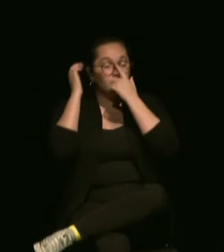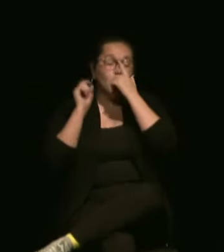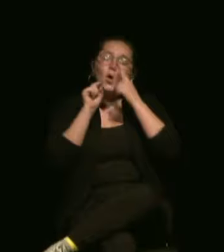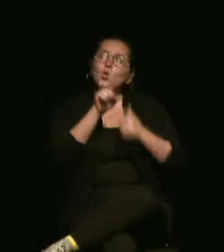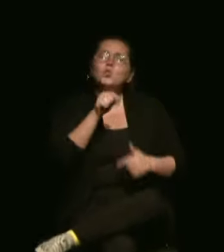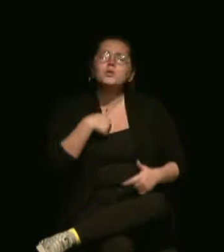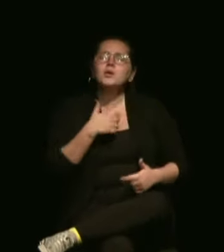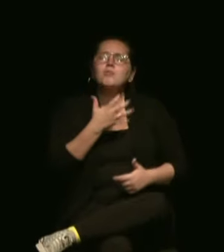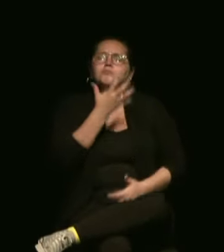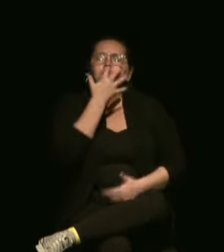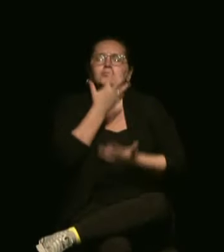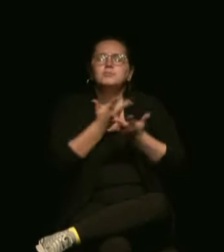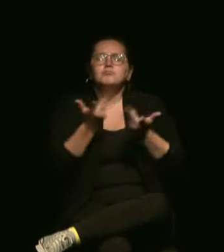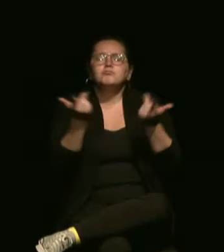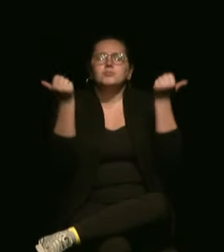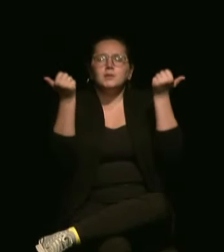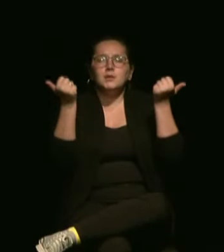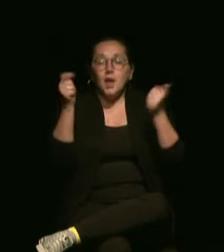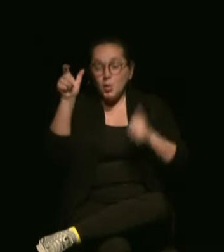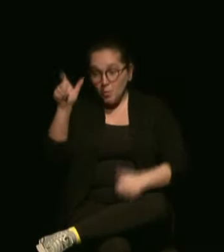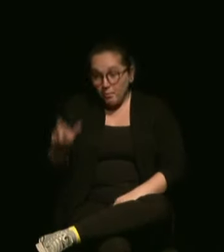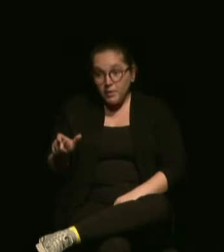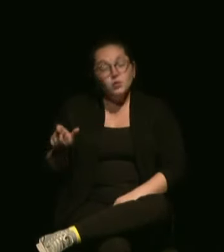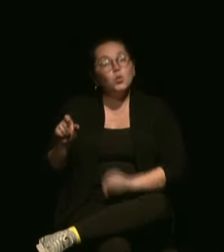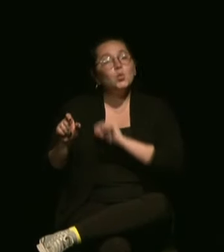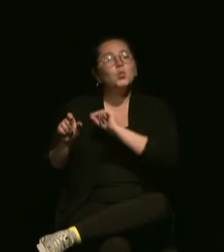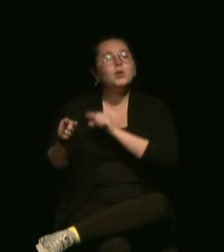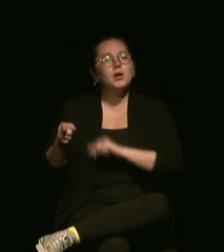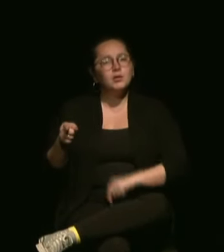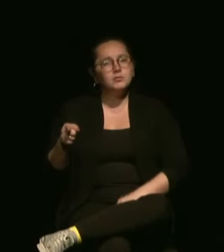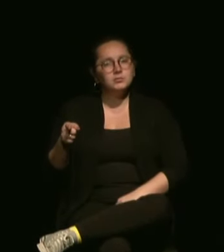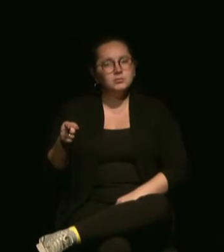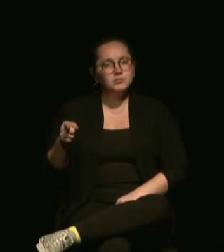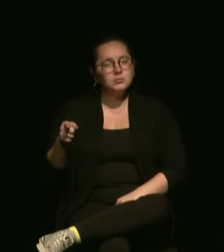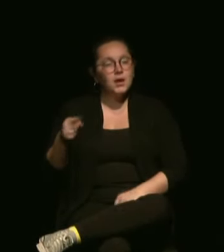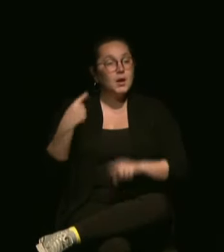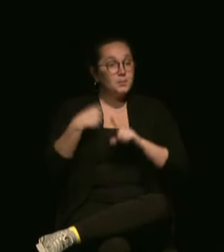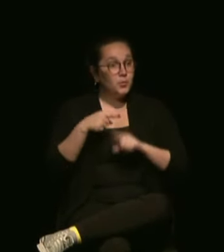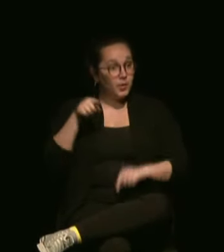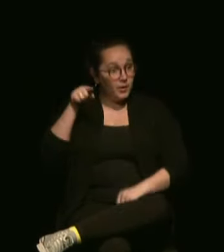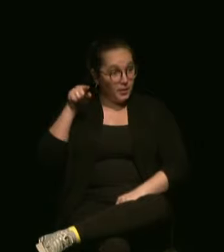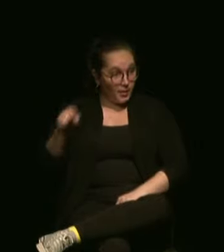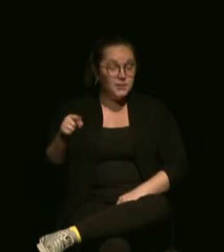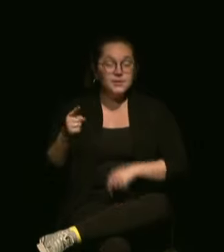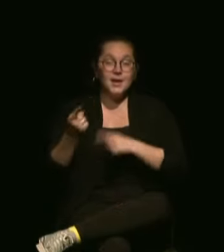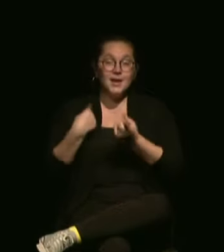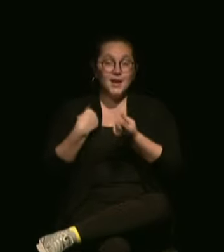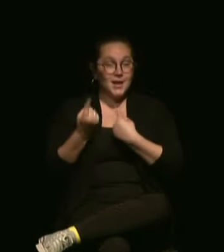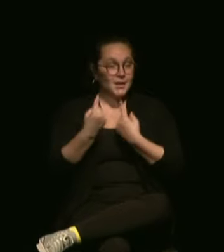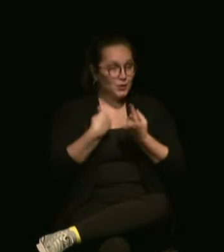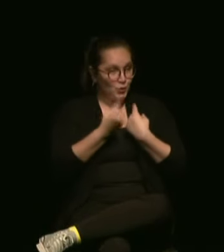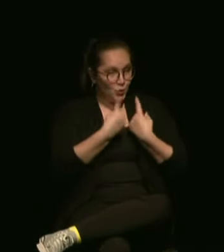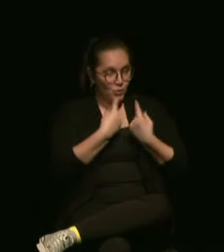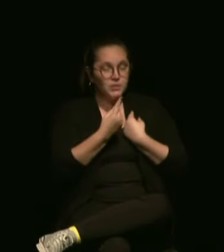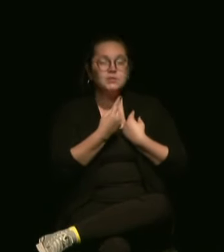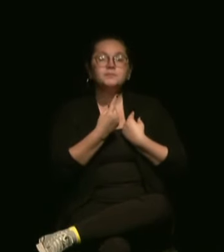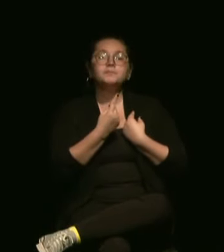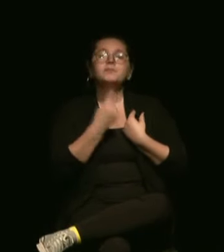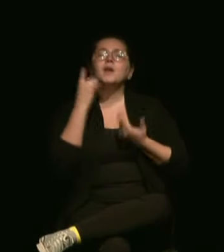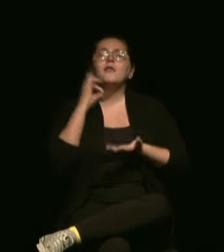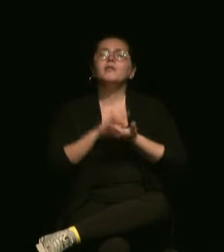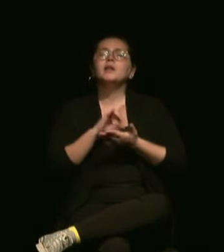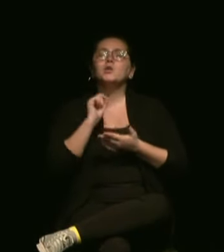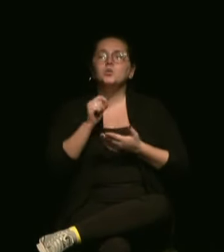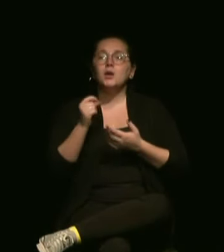na coisa aqui? É uma pessoa que fala. Quem vai ver uma pessoa que fala? Que, na verdade, essas relações, na verdade, são